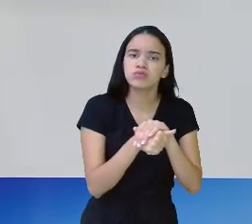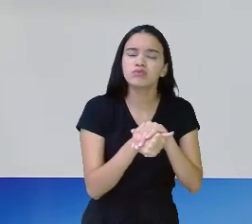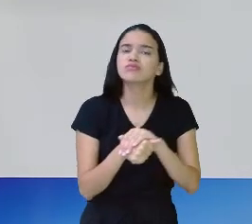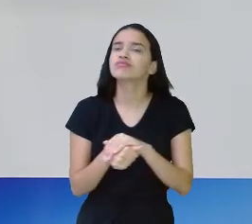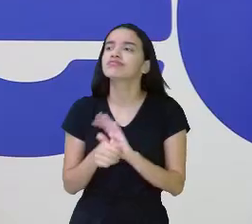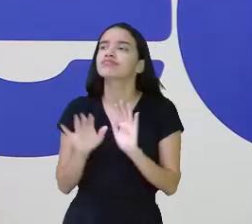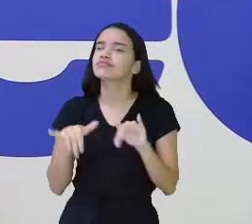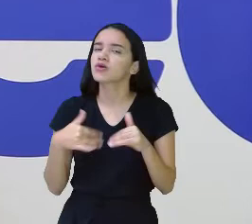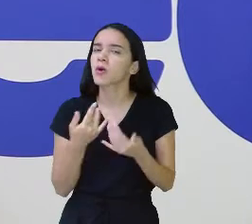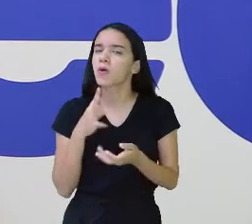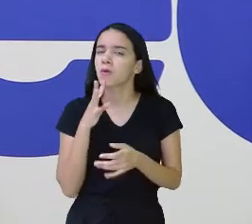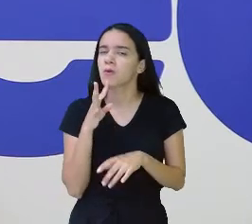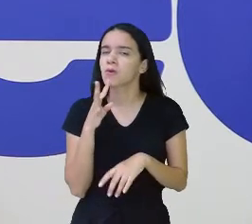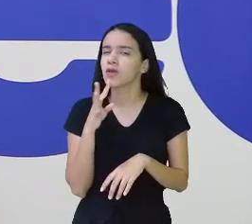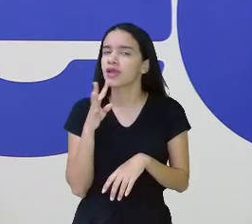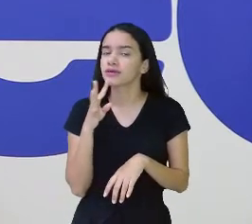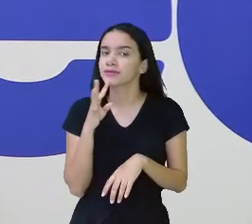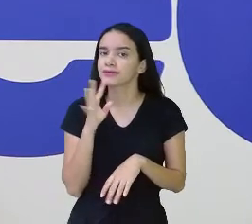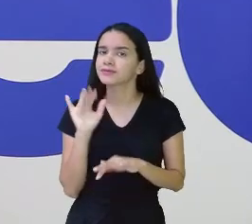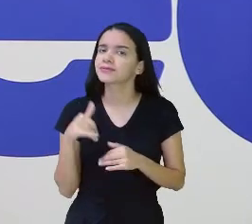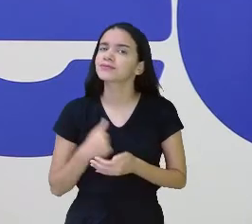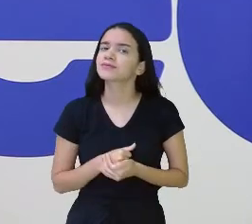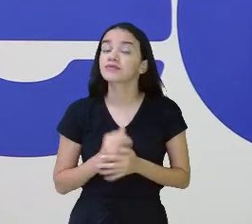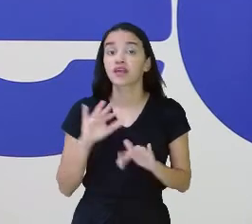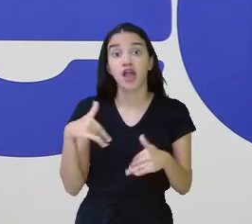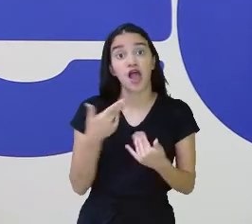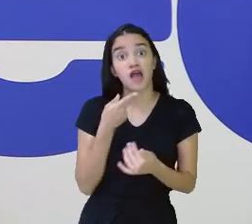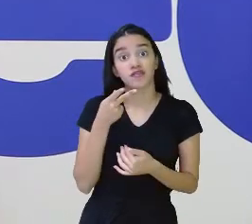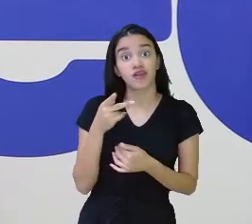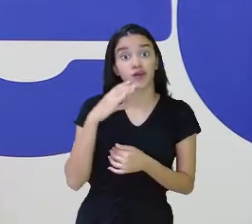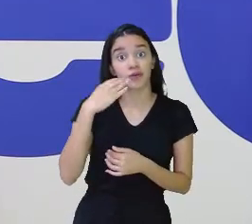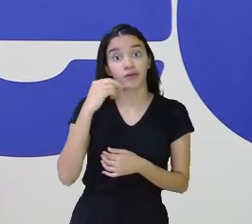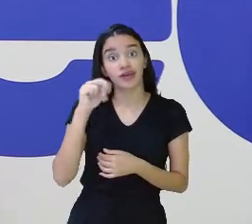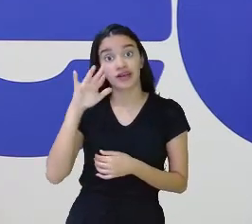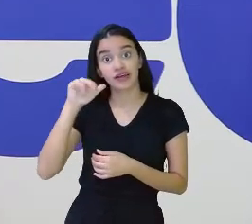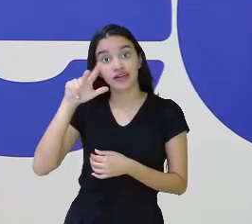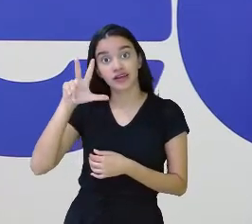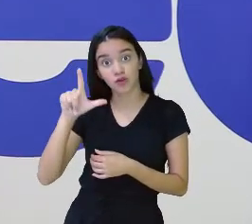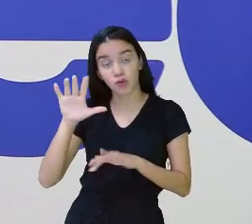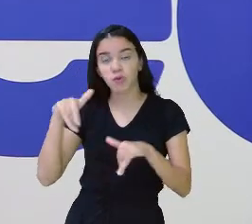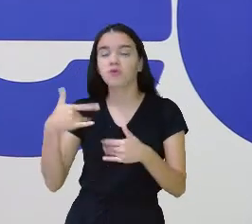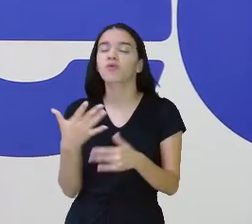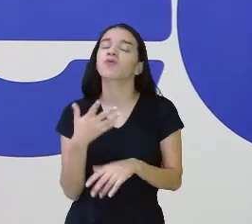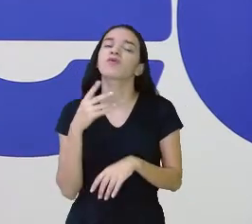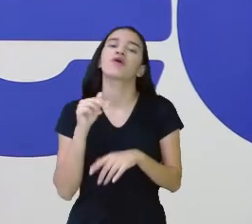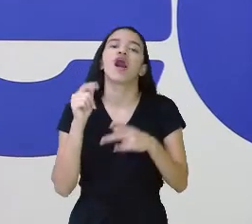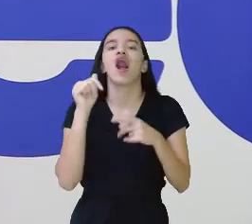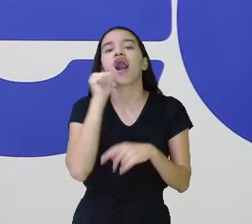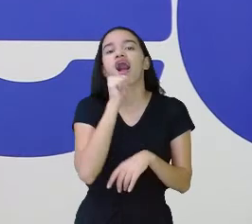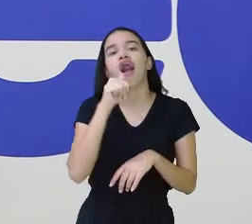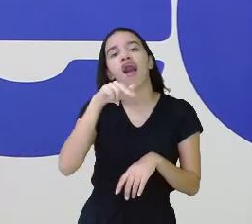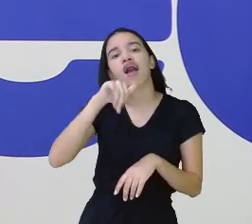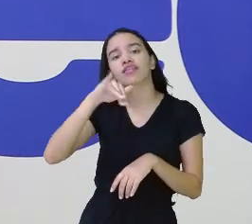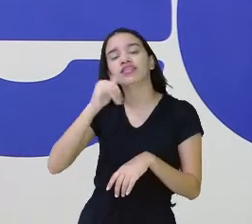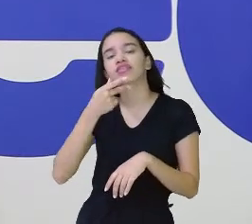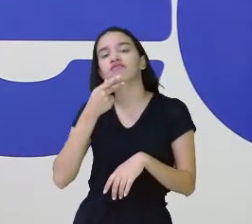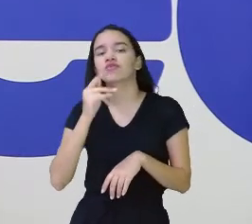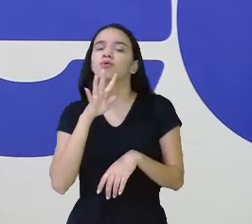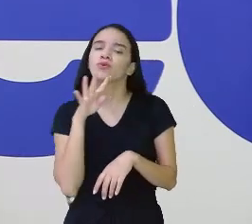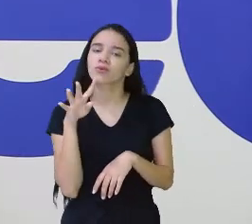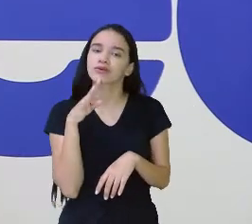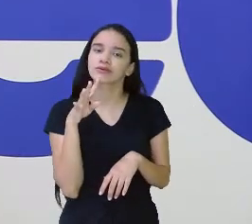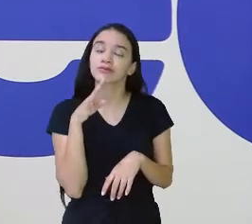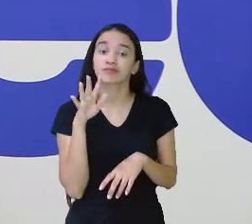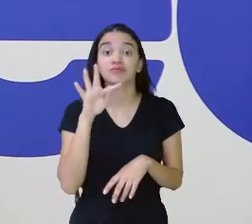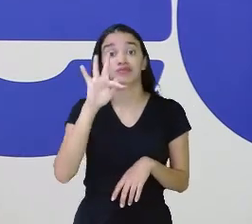andando? A Yasmin já falou aqui que é um caracol, né? A Ana disse que conhece, mas a Yasmin já chegou dizendo.